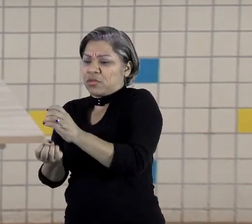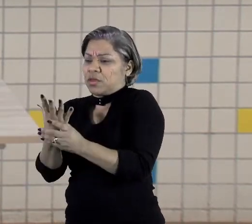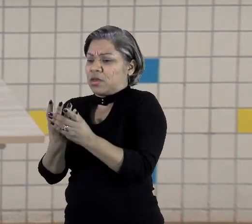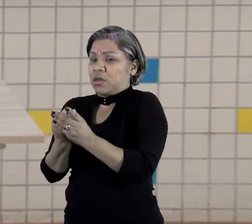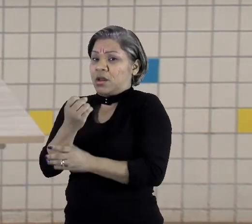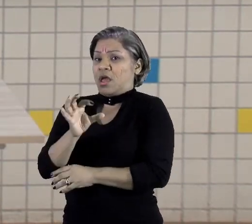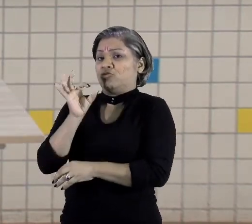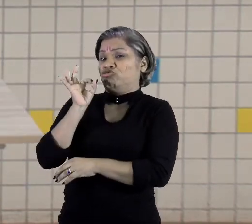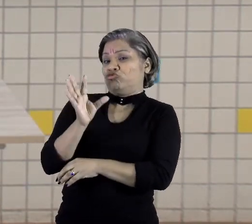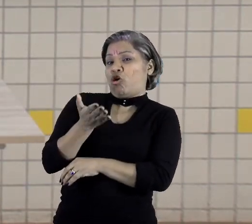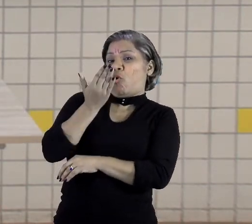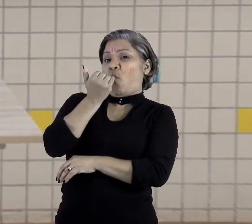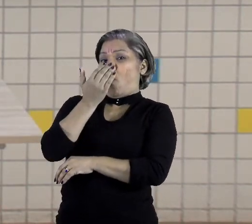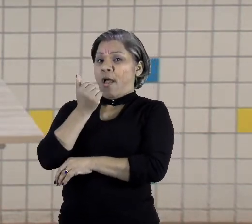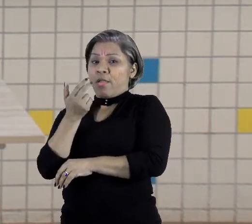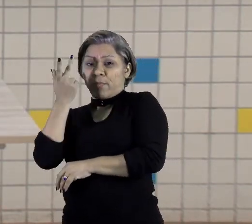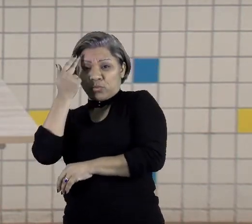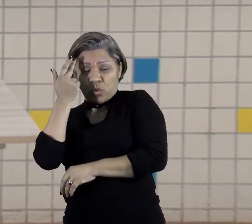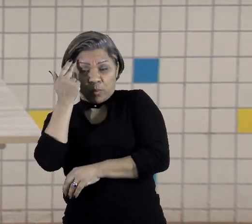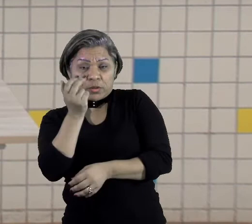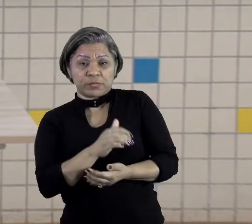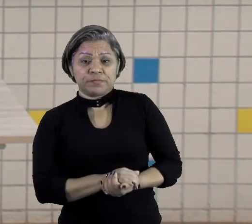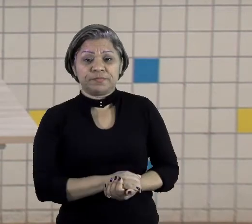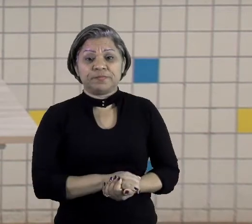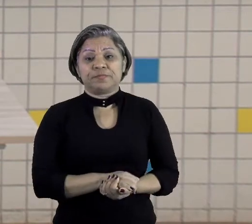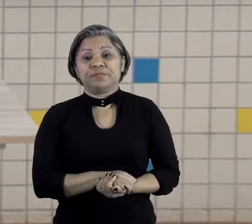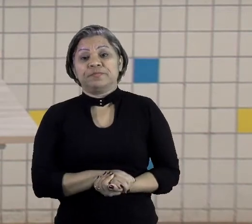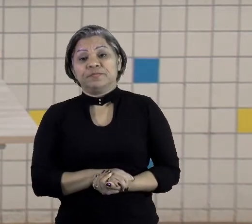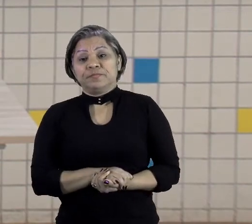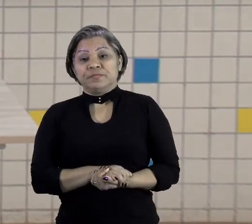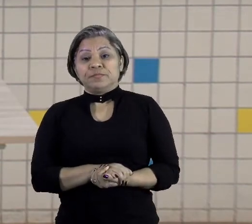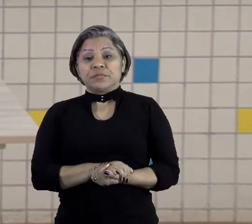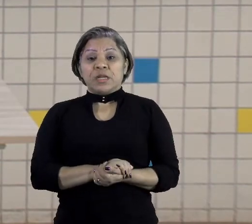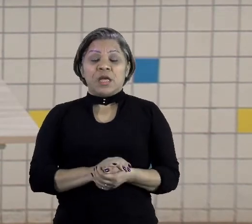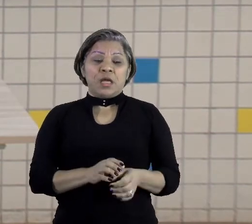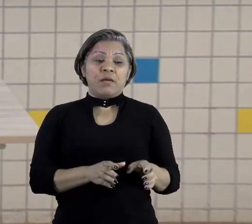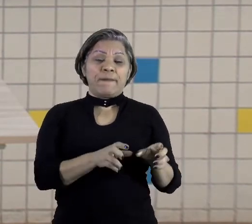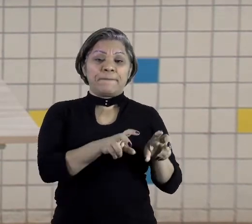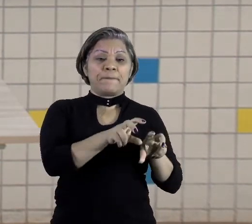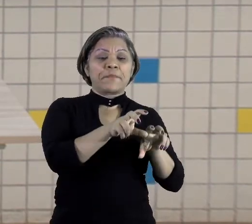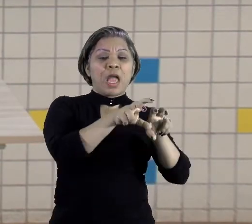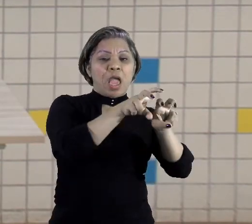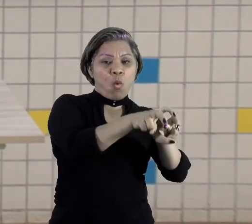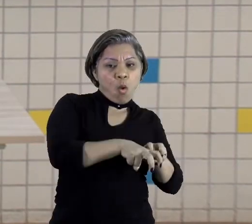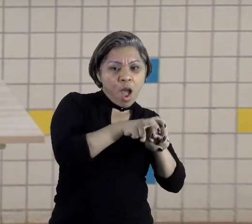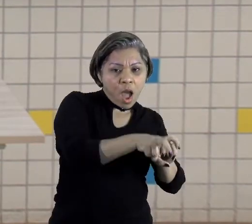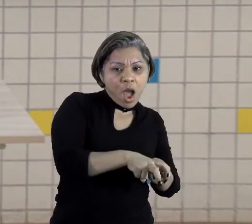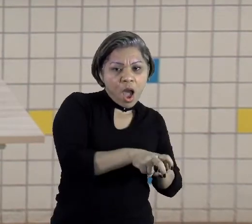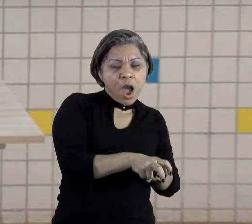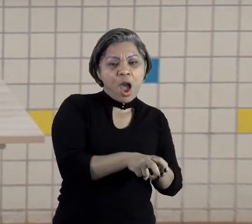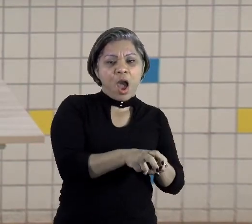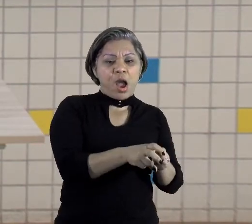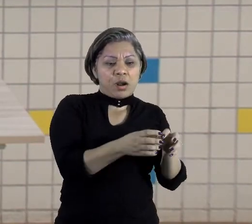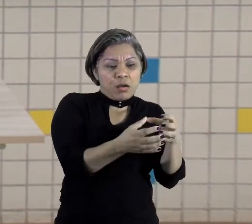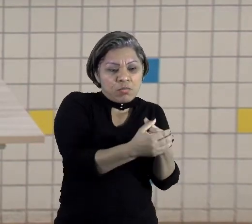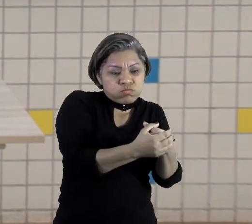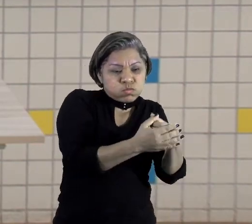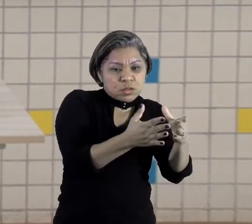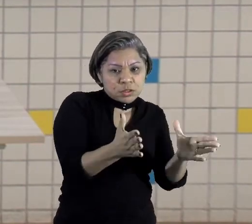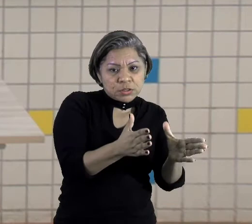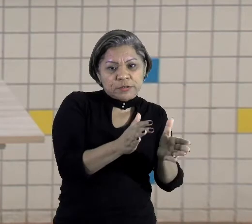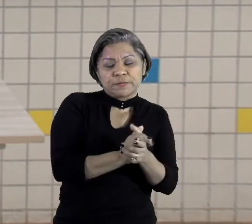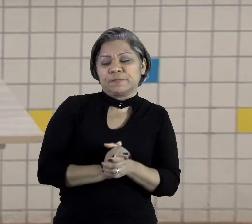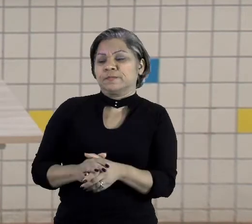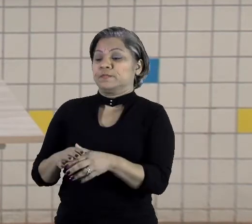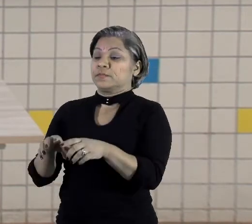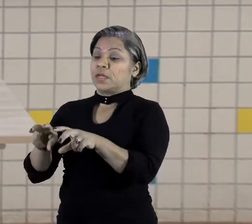alimento natural. Pecuária extensiva, solto. Pecuária semi-extensiva, parte solto, parte